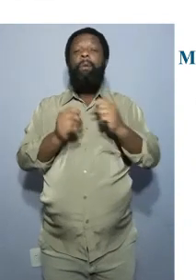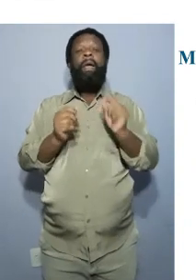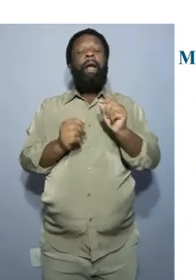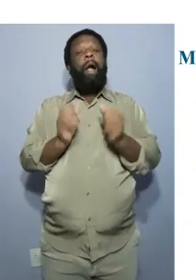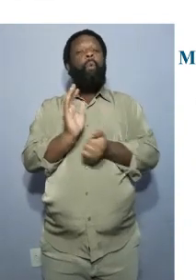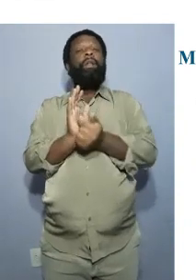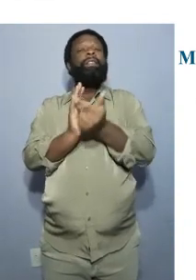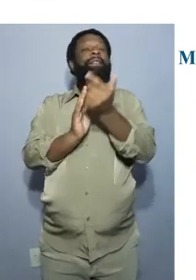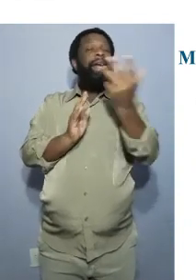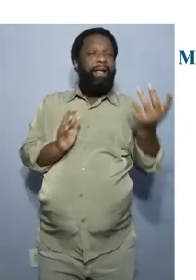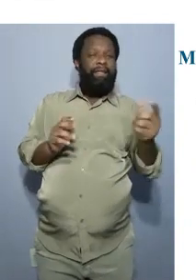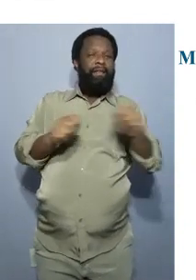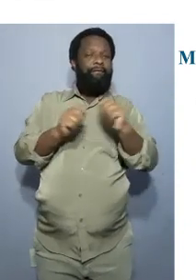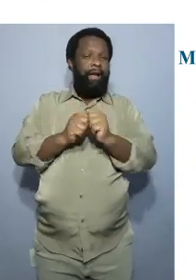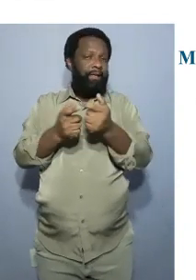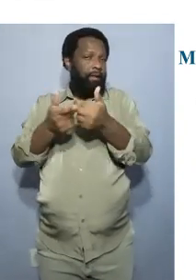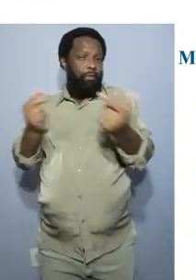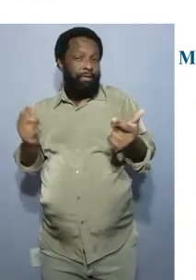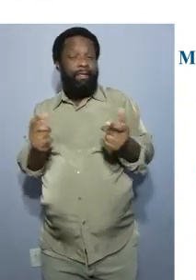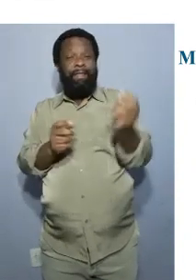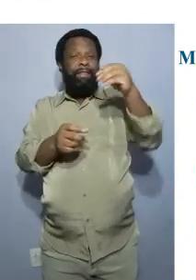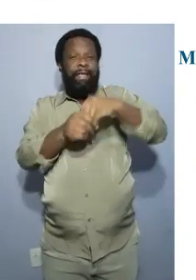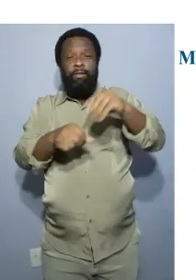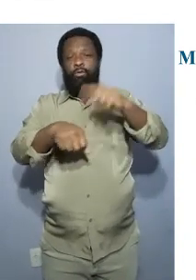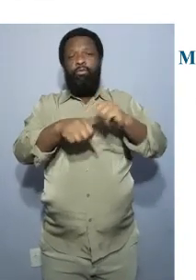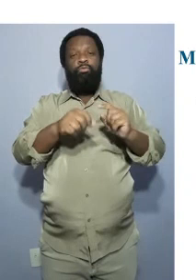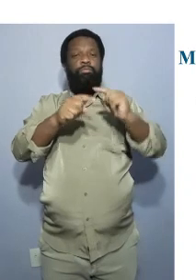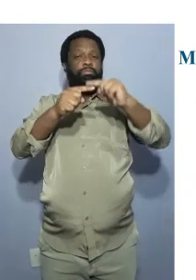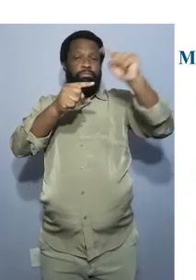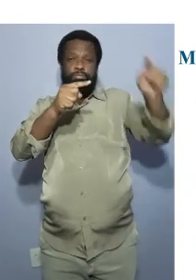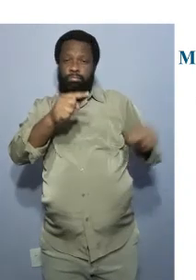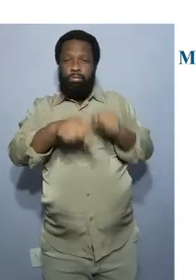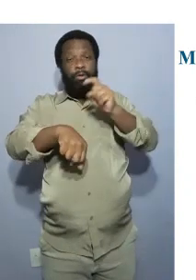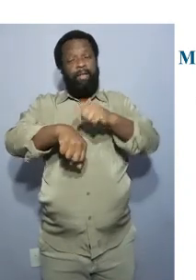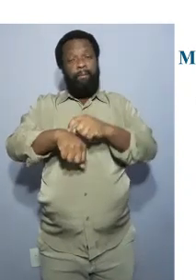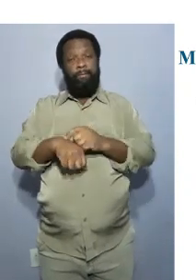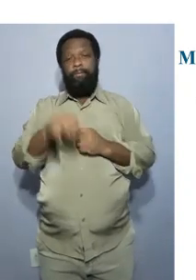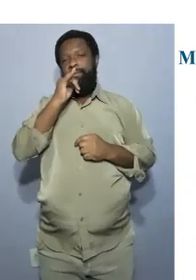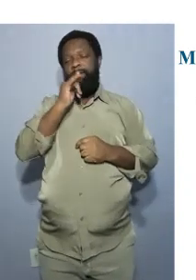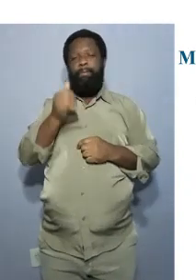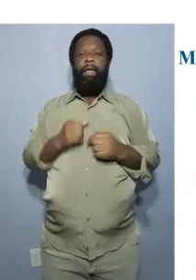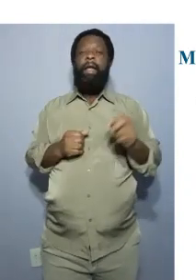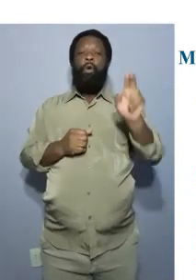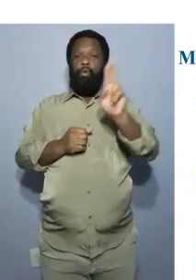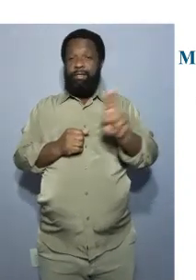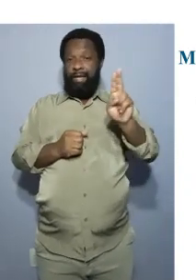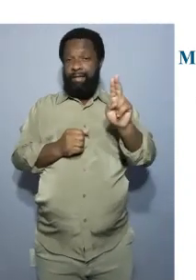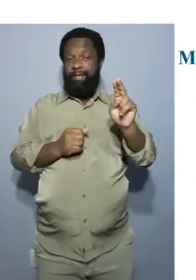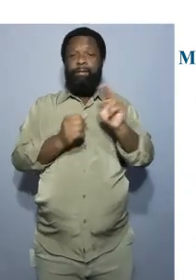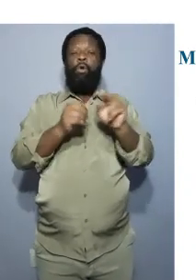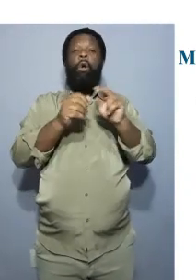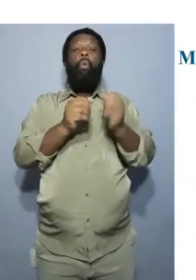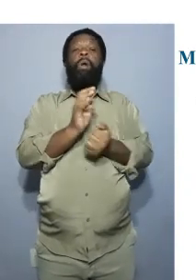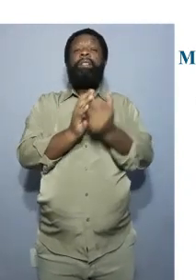quantidade de vezes que a gente faz alguma coisa dentro desse ciclo, dentro de um certo tempo. Então, essa aqui é a unidade, é a